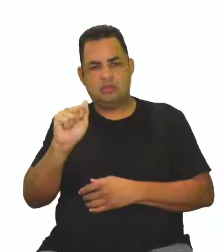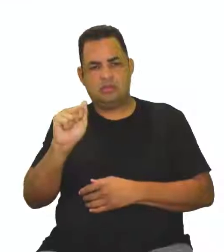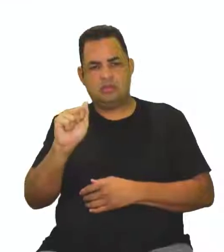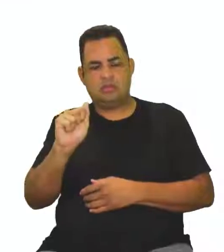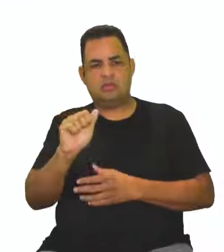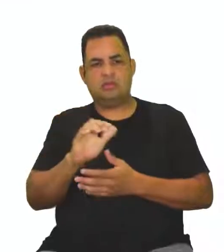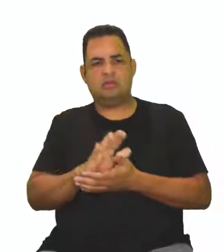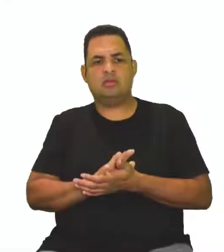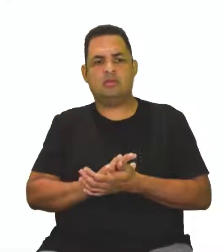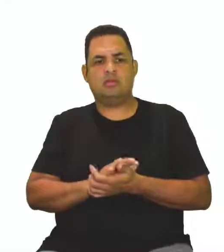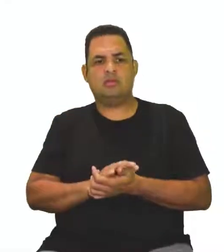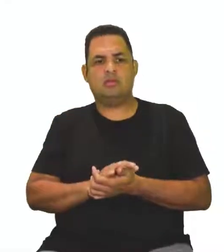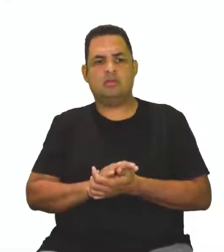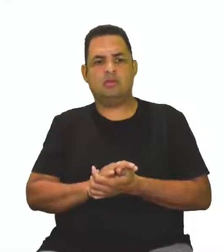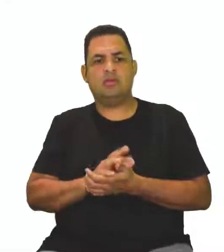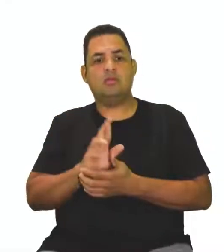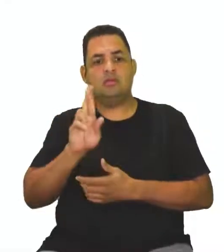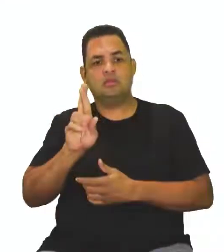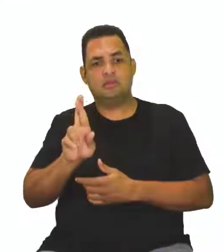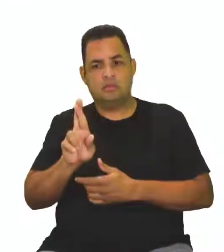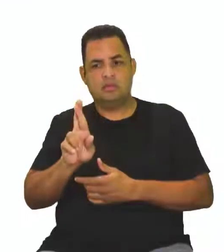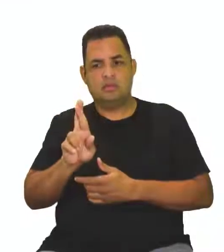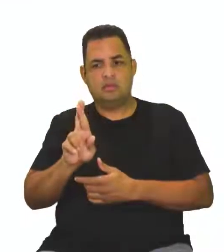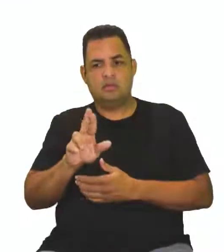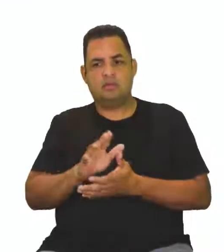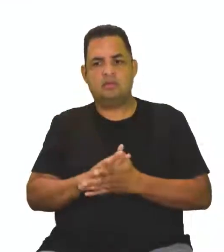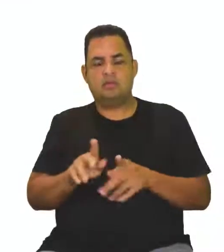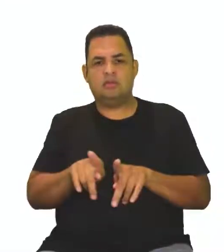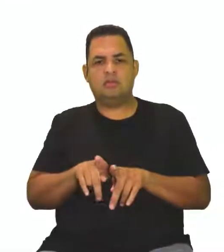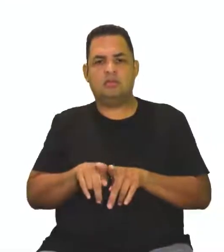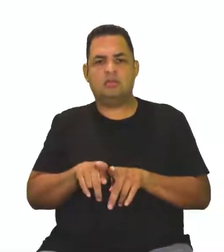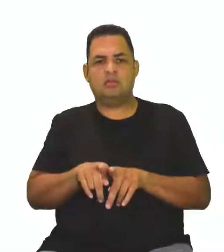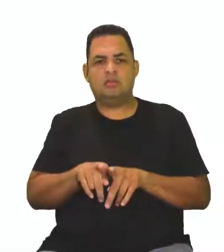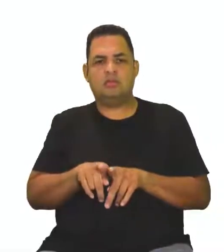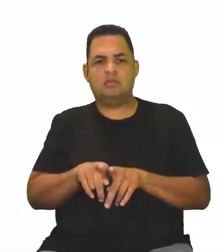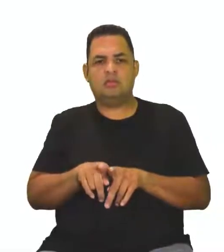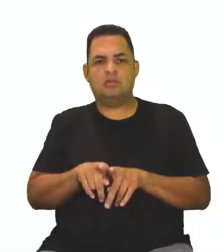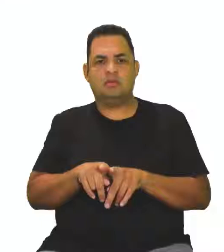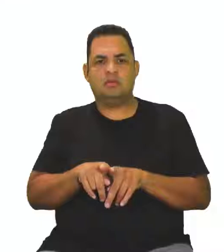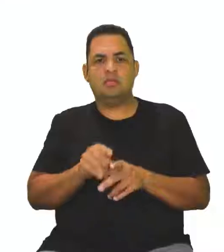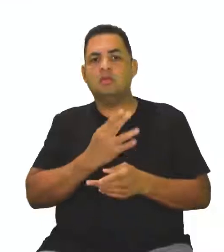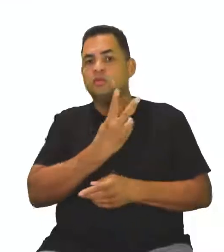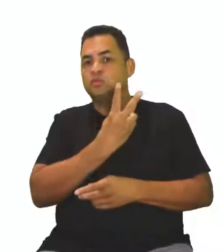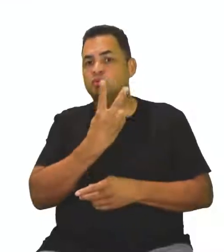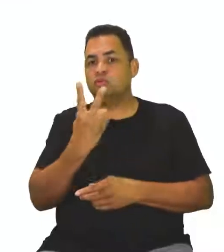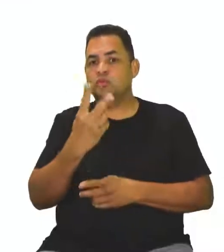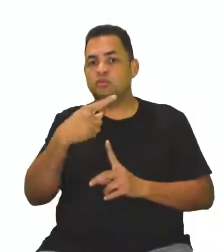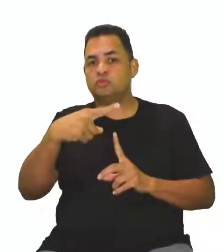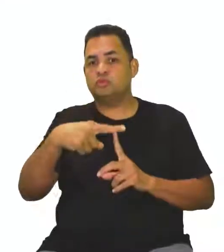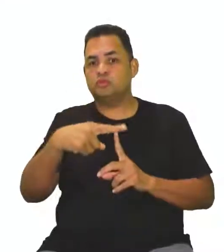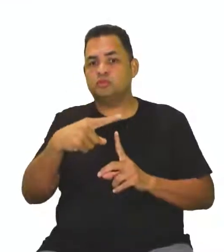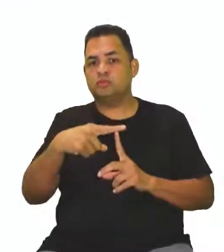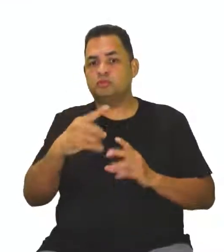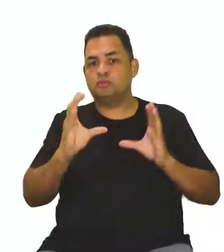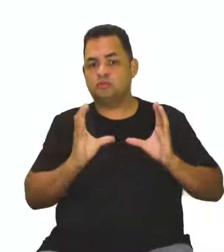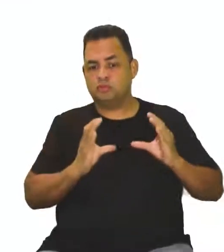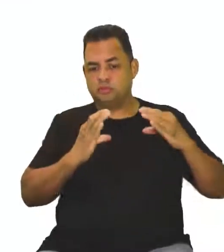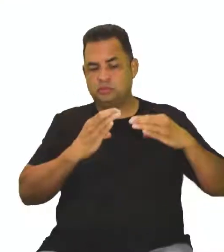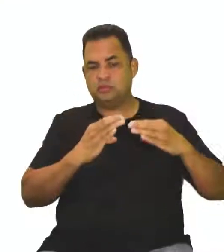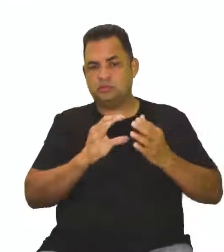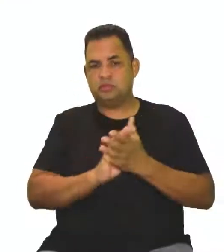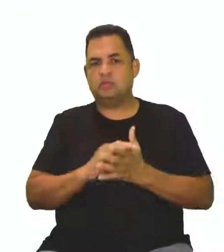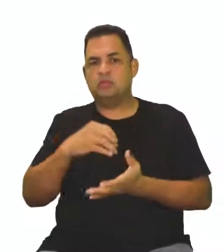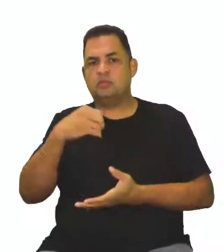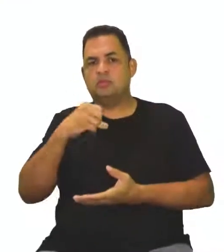a questão aí da resistência, tanto de circuitos em série quanto de circuitos em